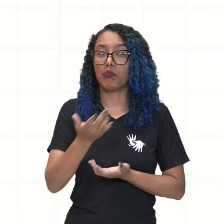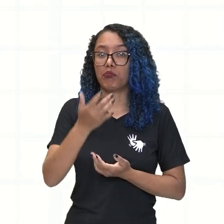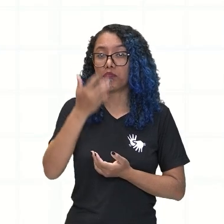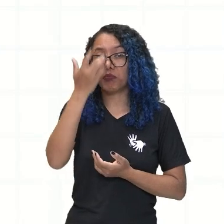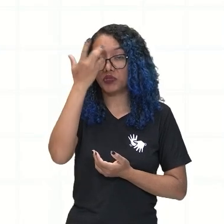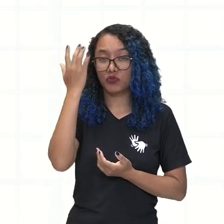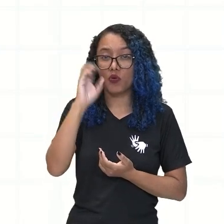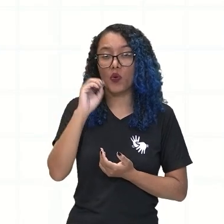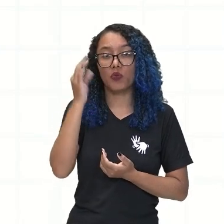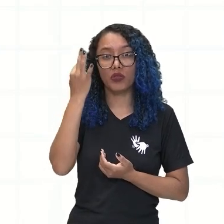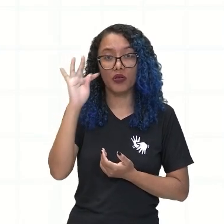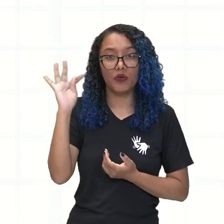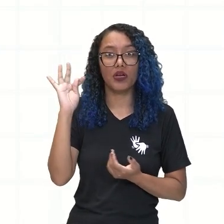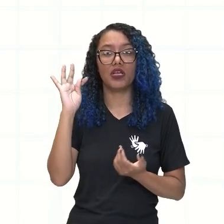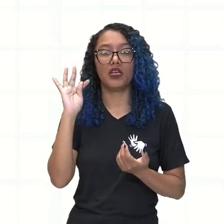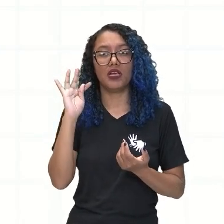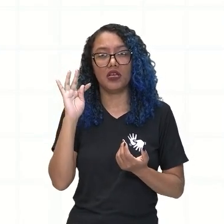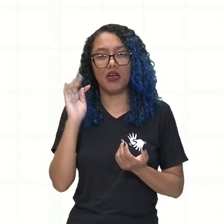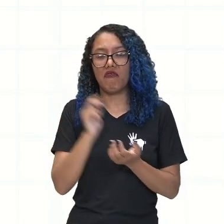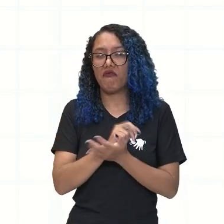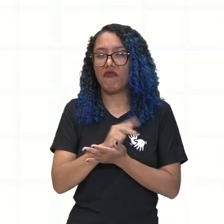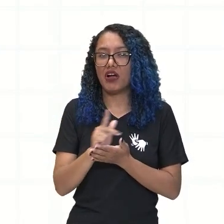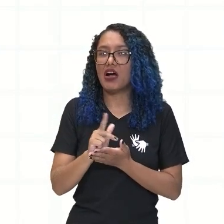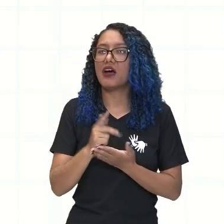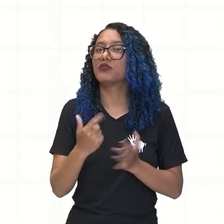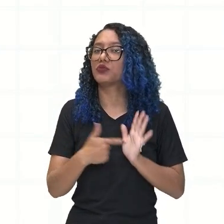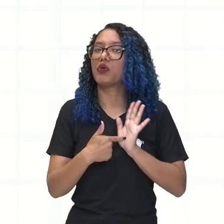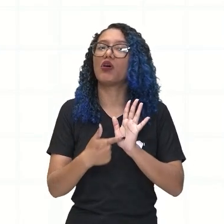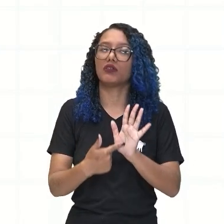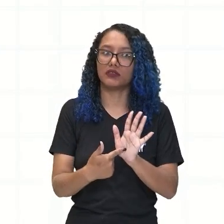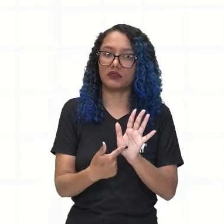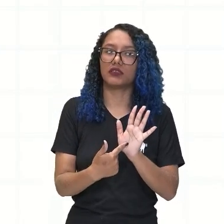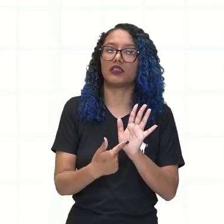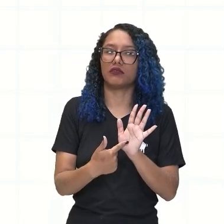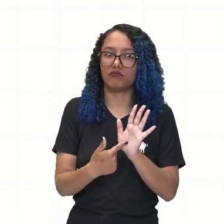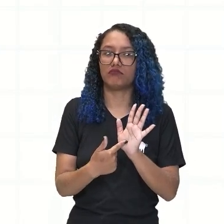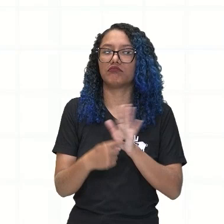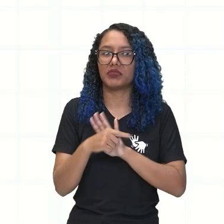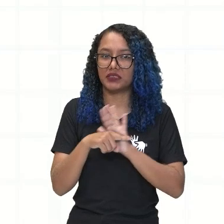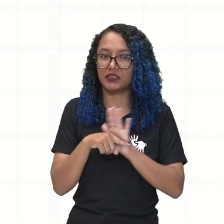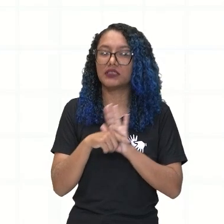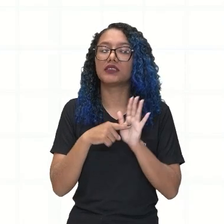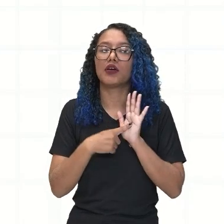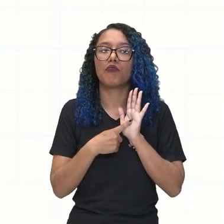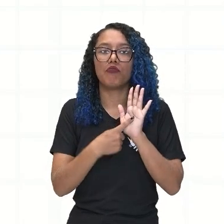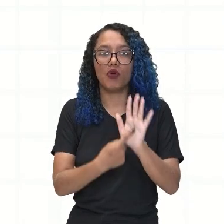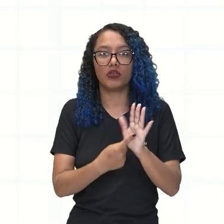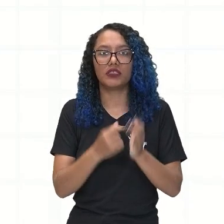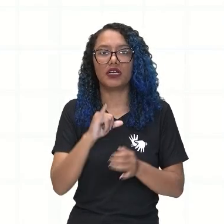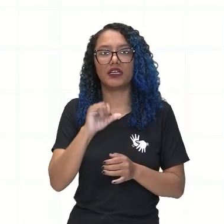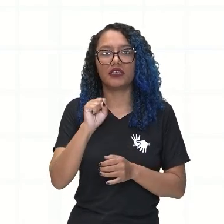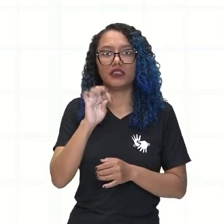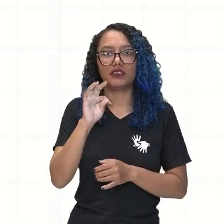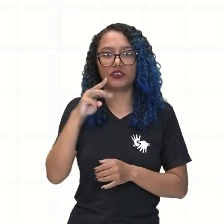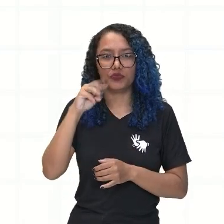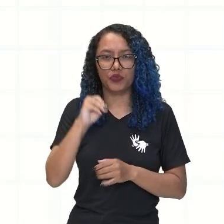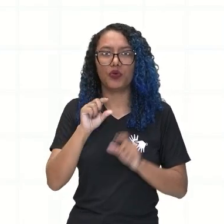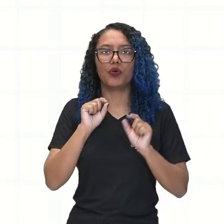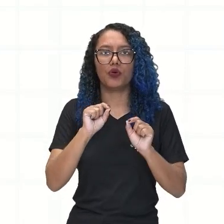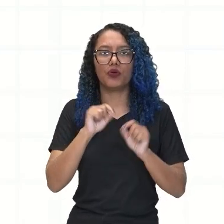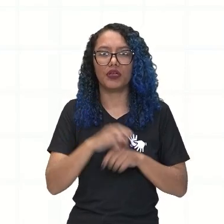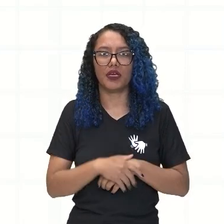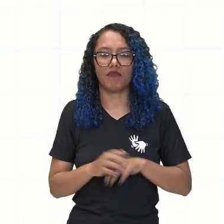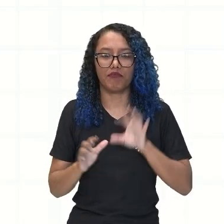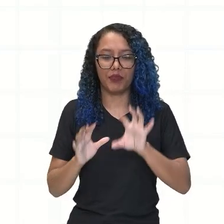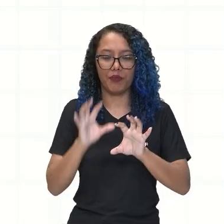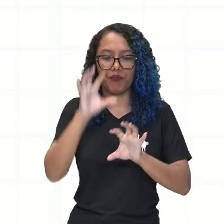há quem aponte, então são teorias indicando que o Istmo, que é a ligação ali do Panamá, que uma porção de